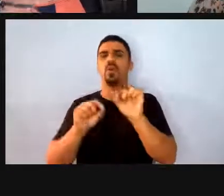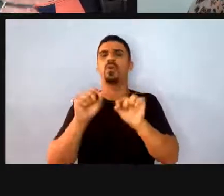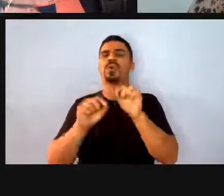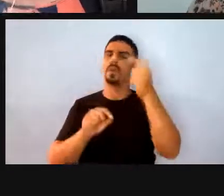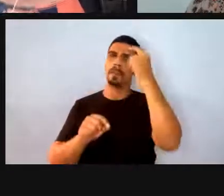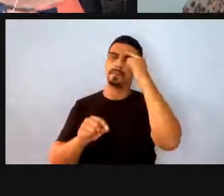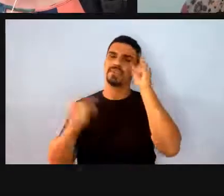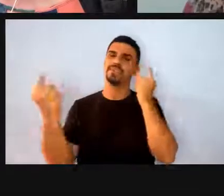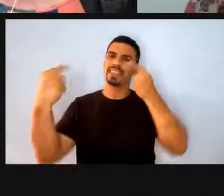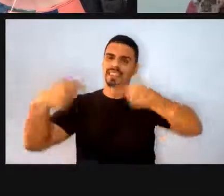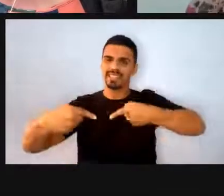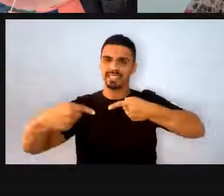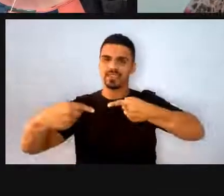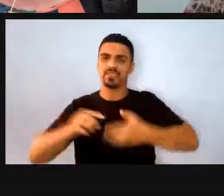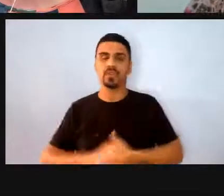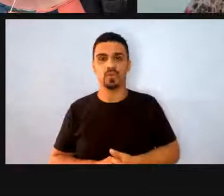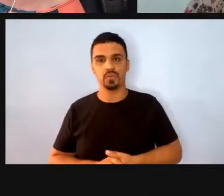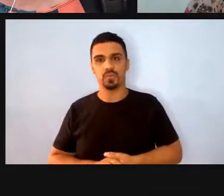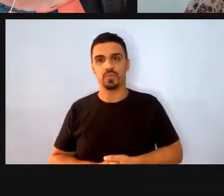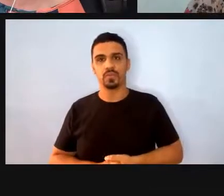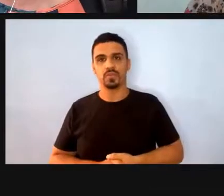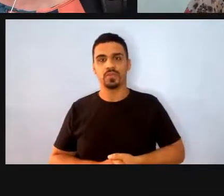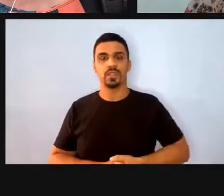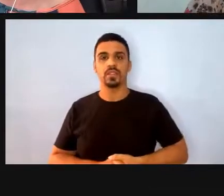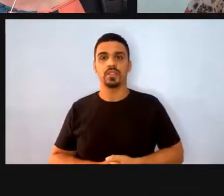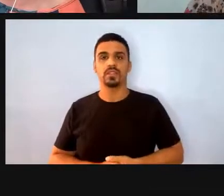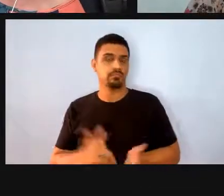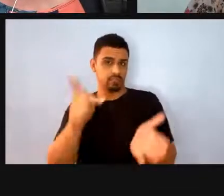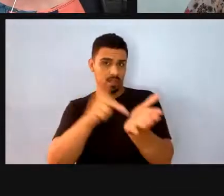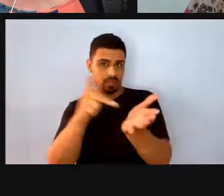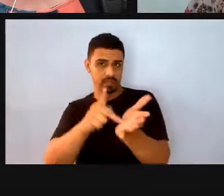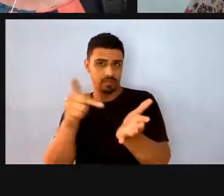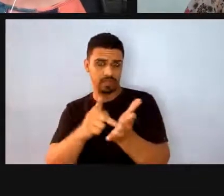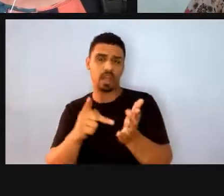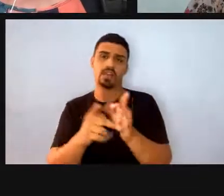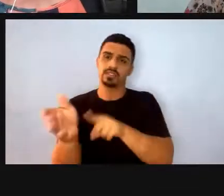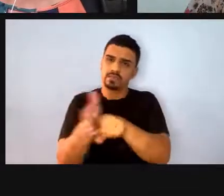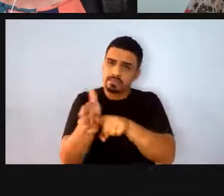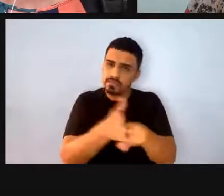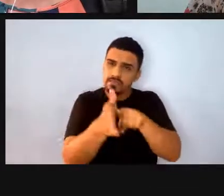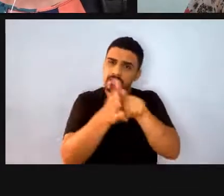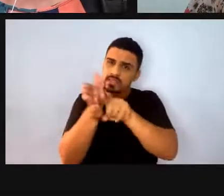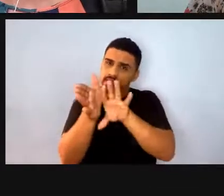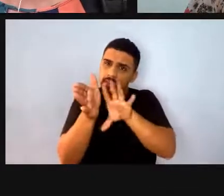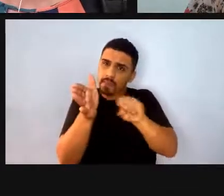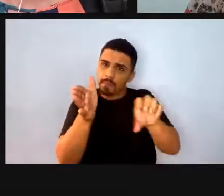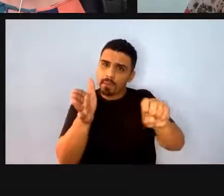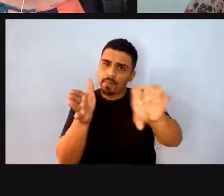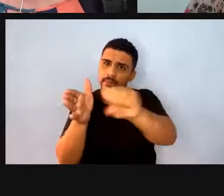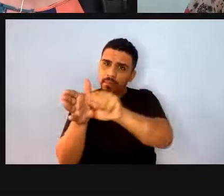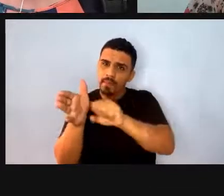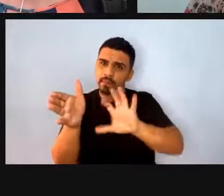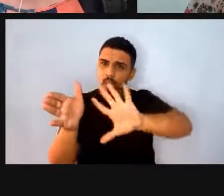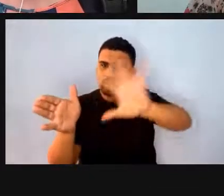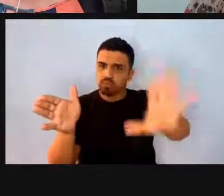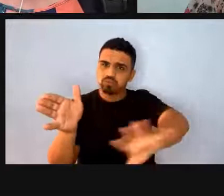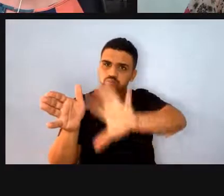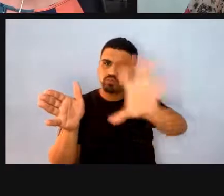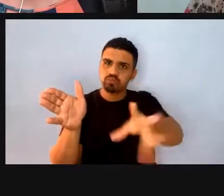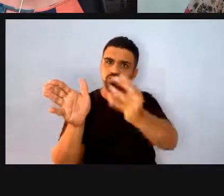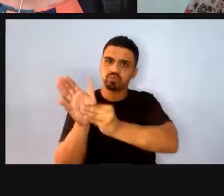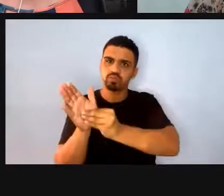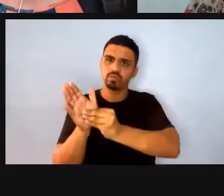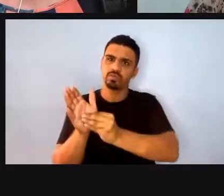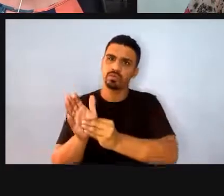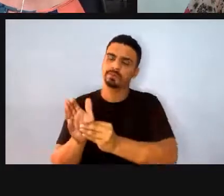sabe? Eu acho que esse mapeamento todo, ele impõe um questionamento para a gente